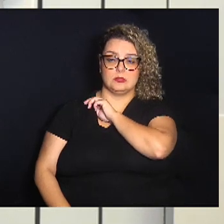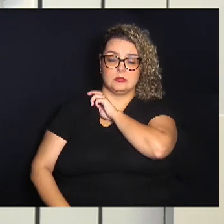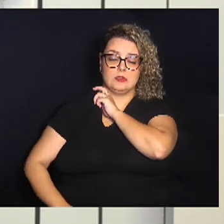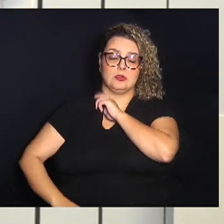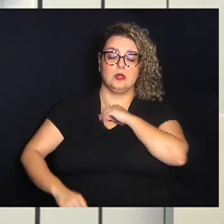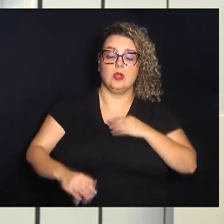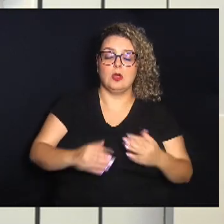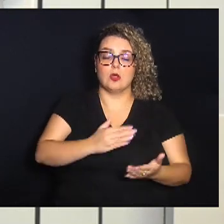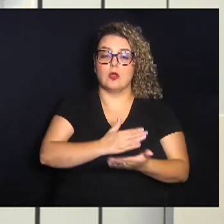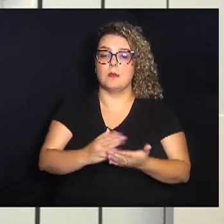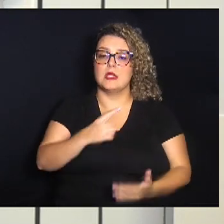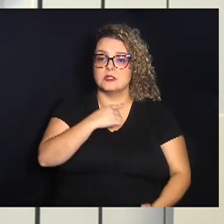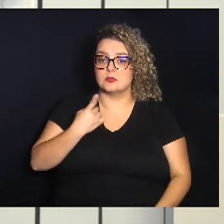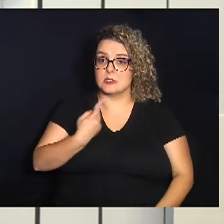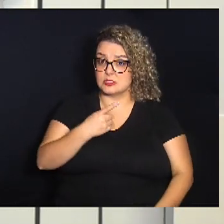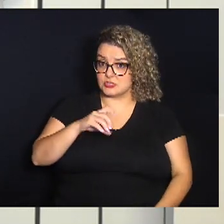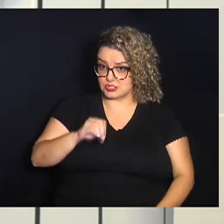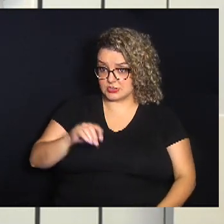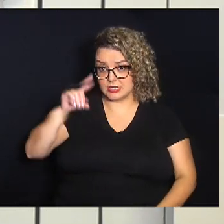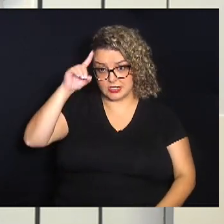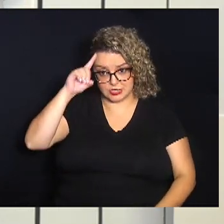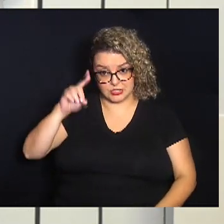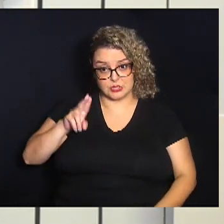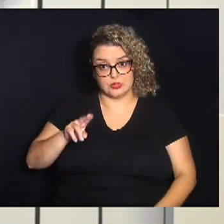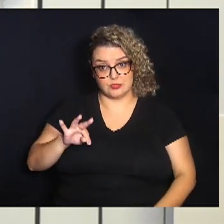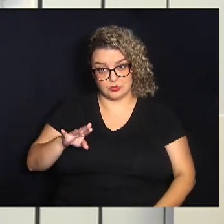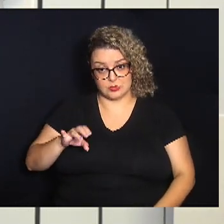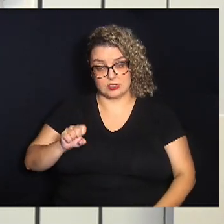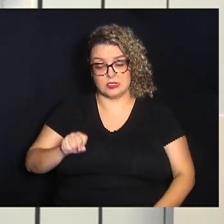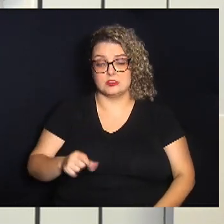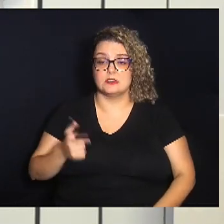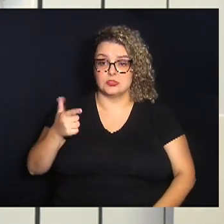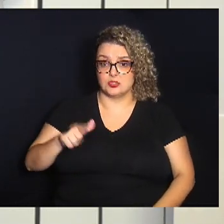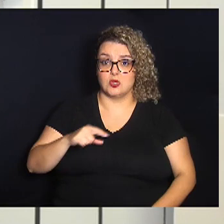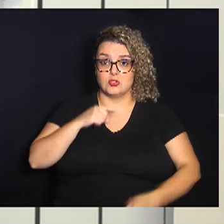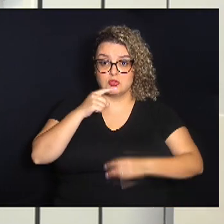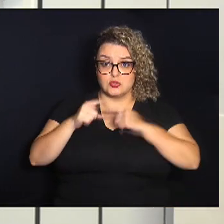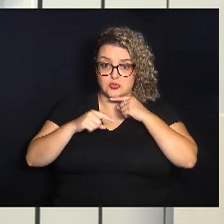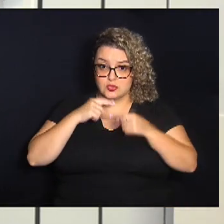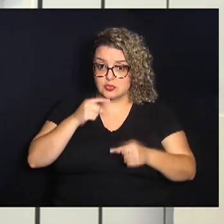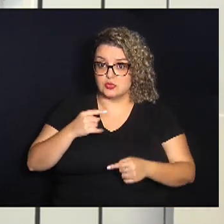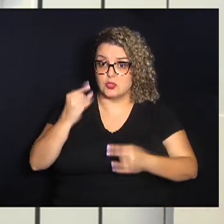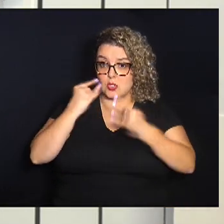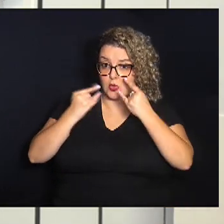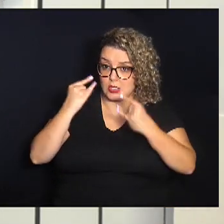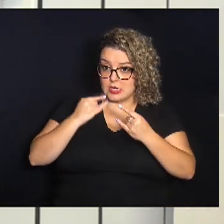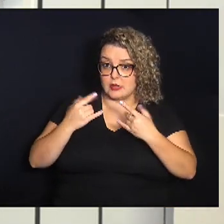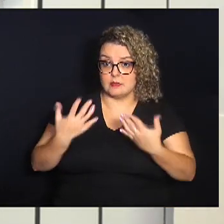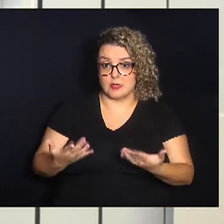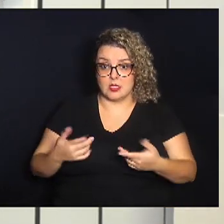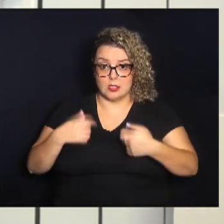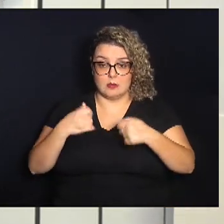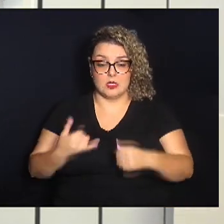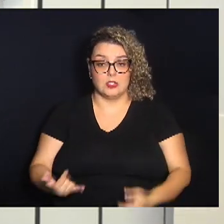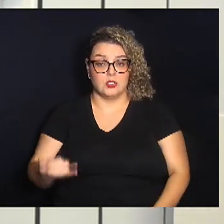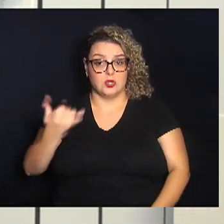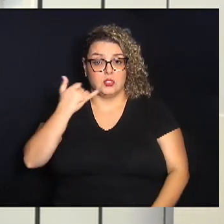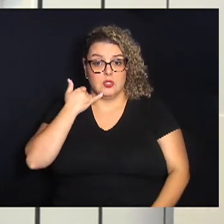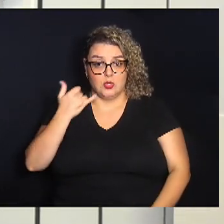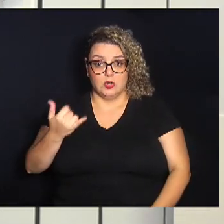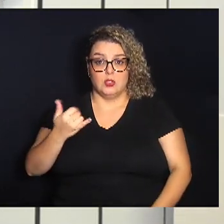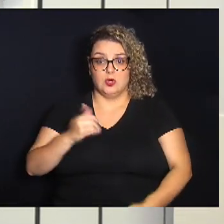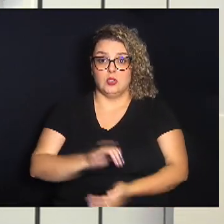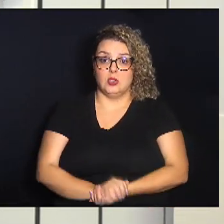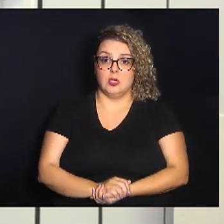dias úteis para esta análise. Em caso de dúvidas, os interessados então devem entrar em contato. Reforço